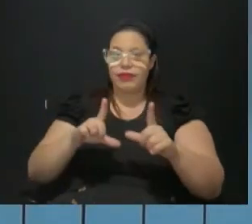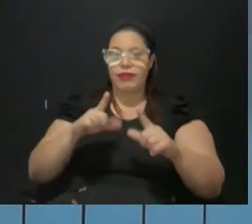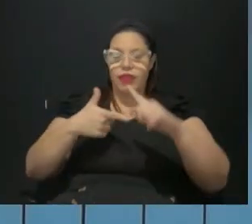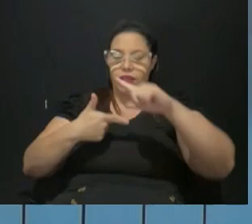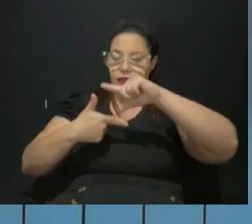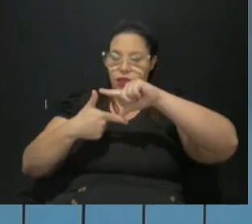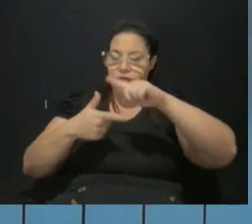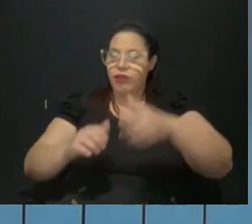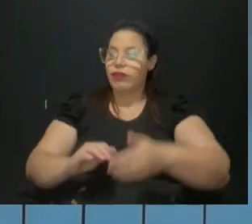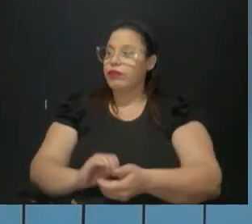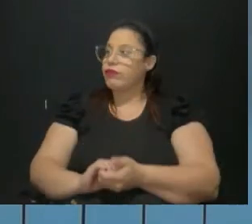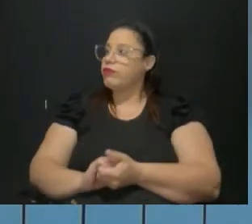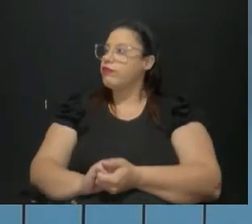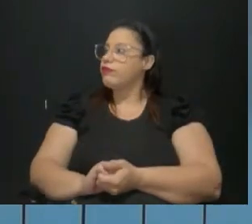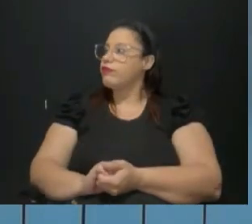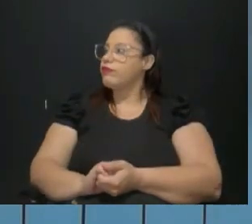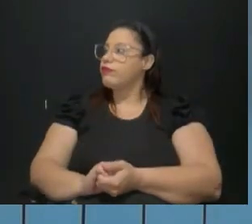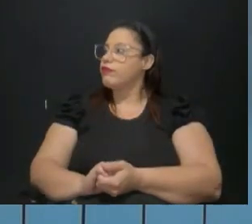nosso quadro.